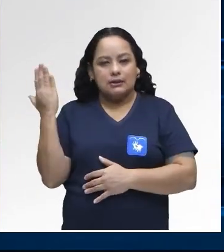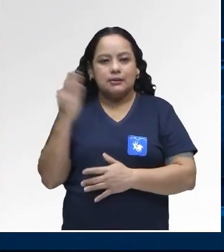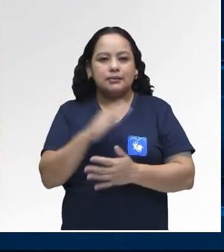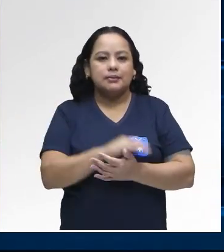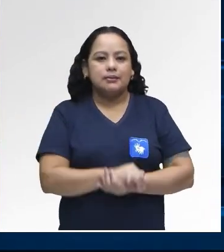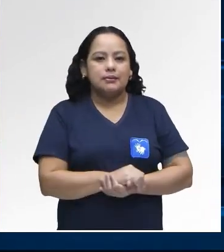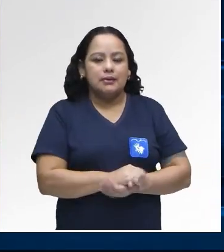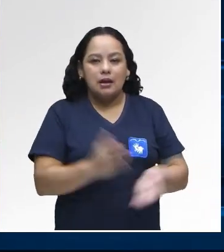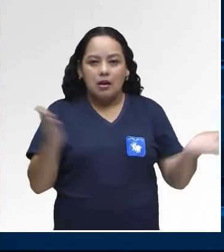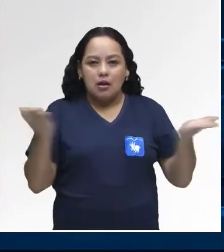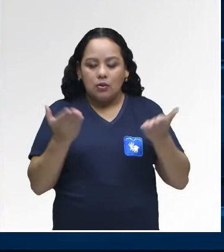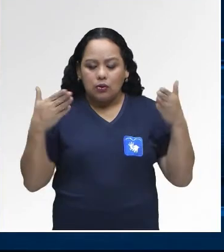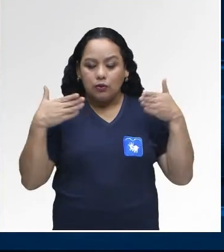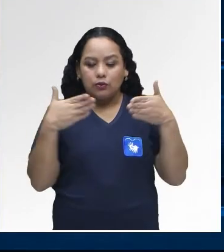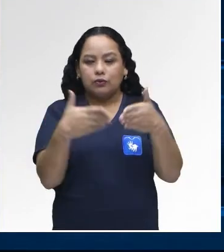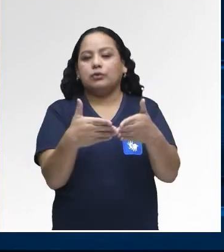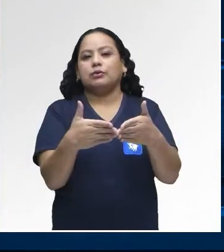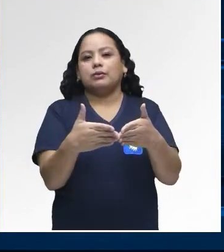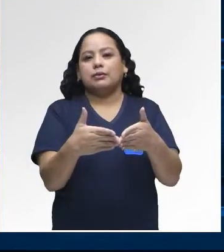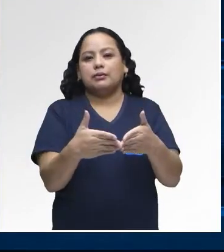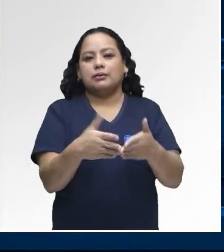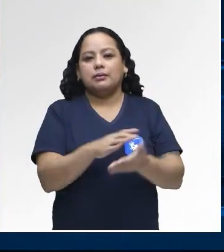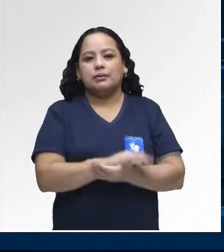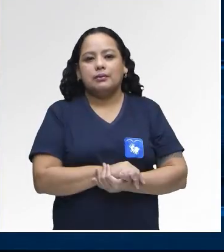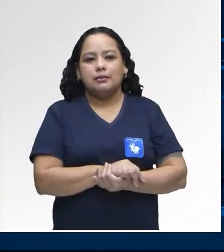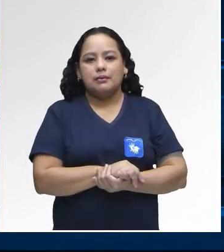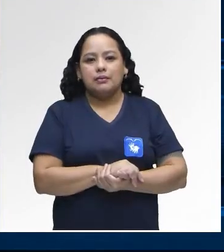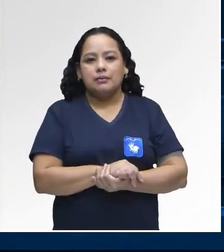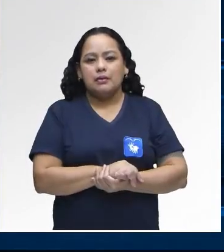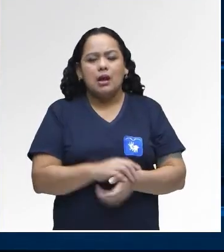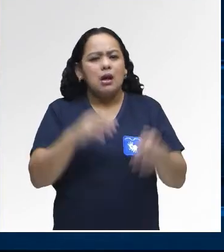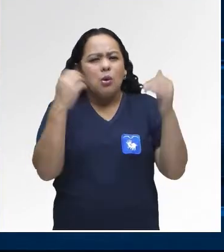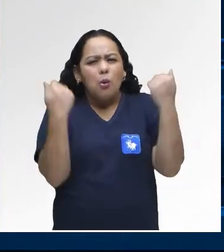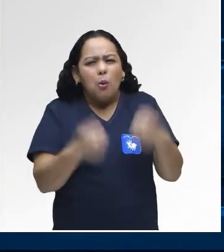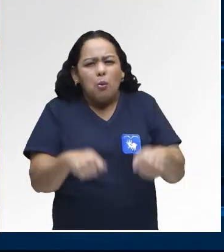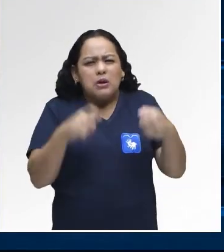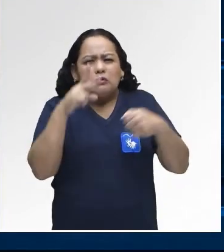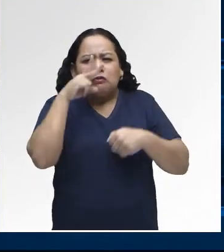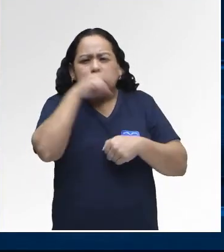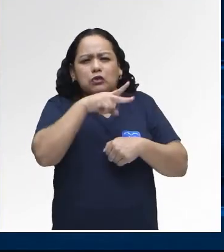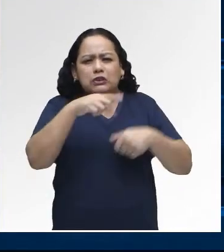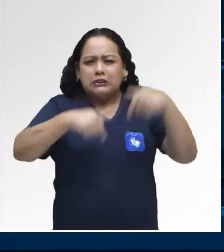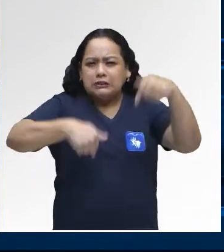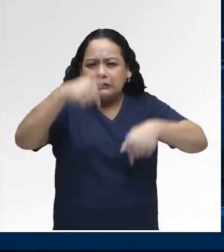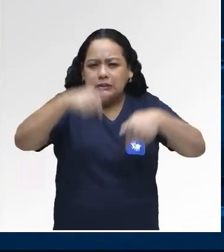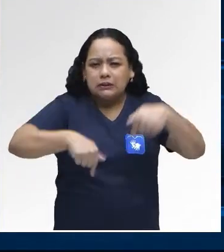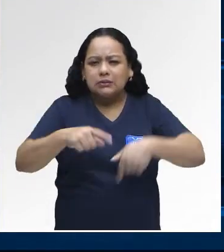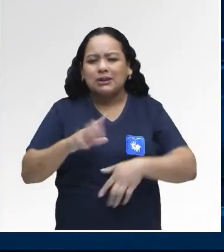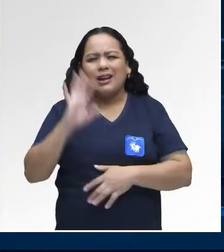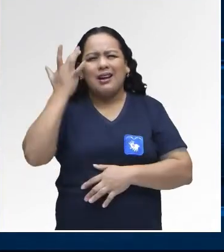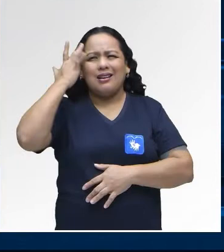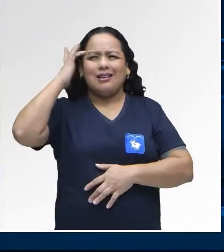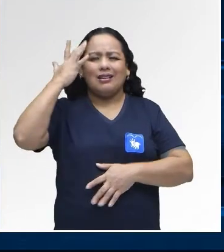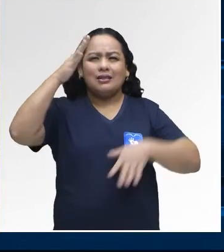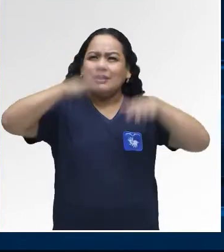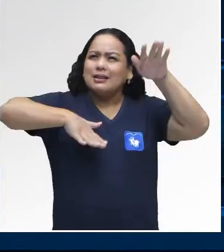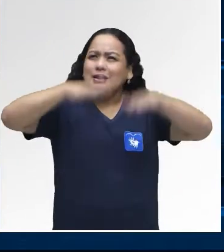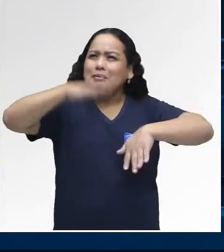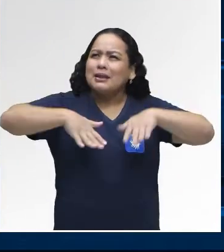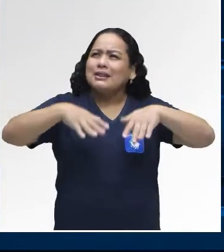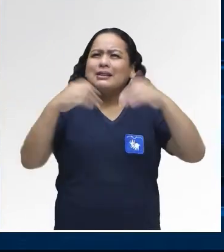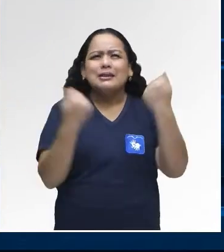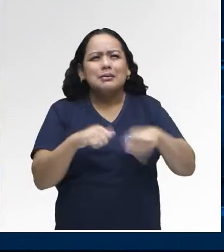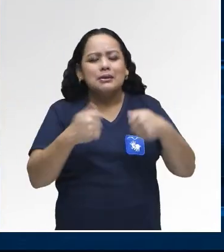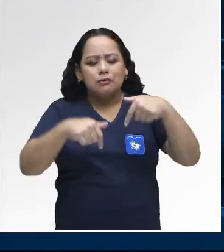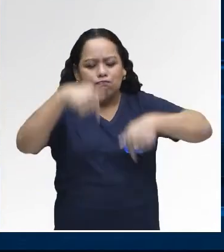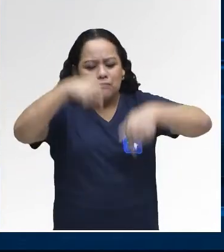E agora nós vamos falar sobre dependência química. A gente acha que dependência química,